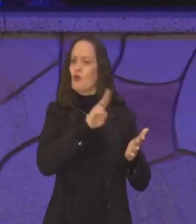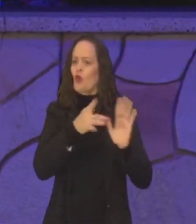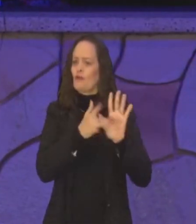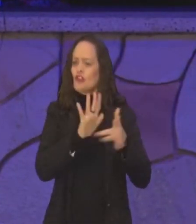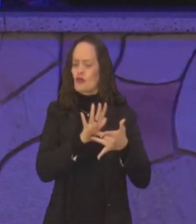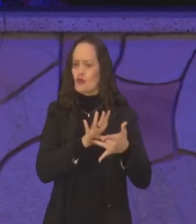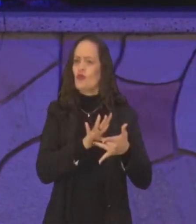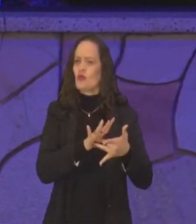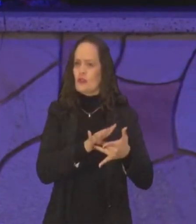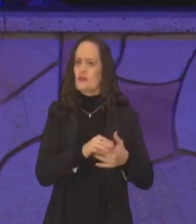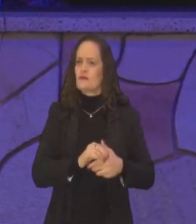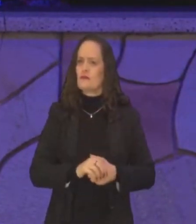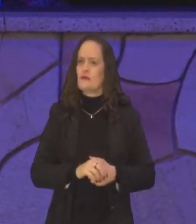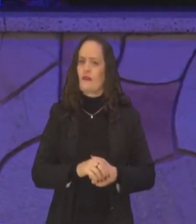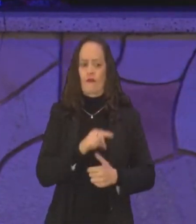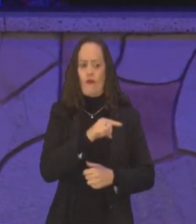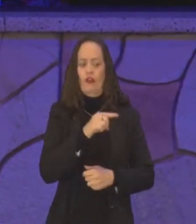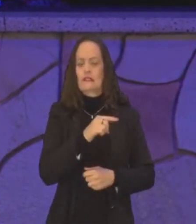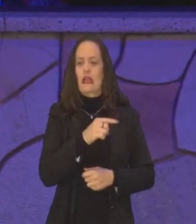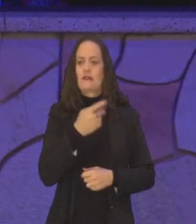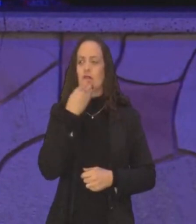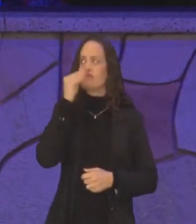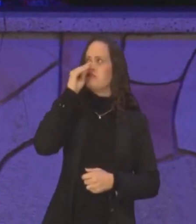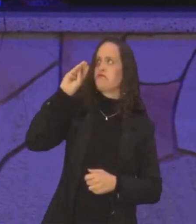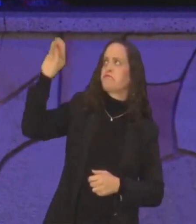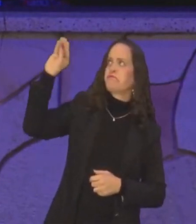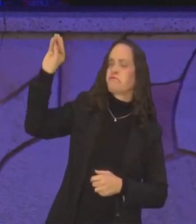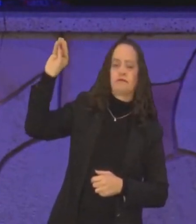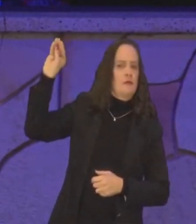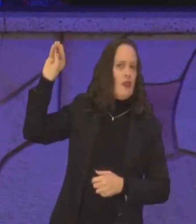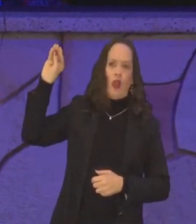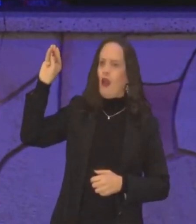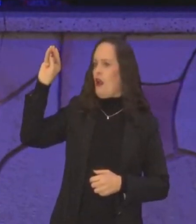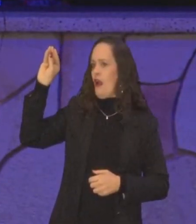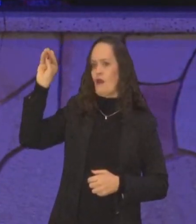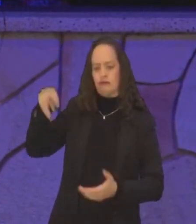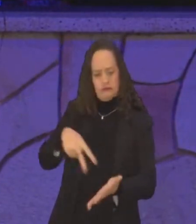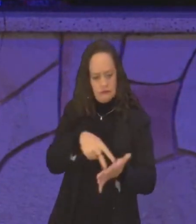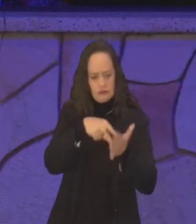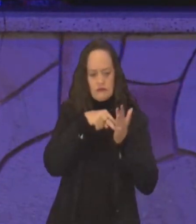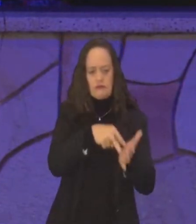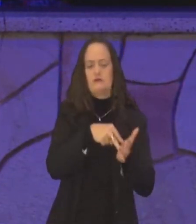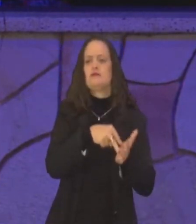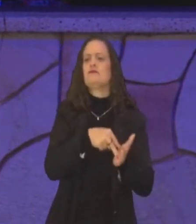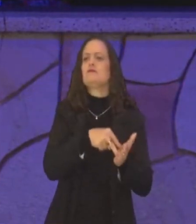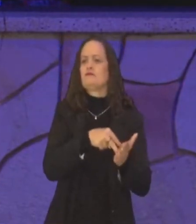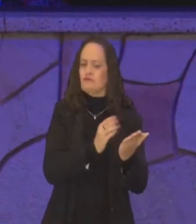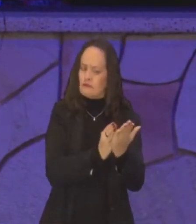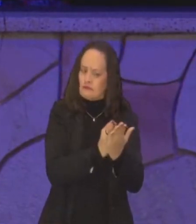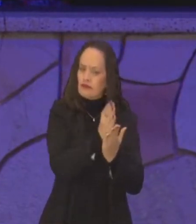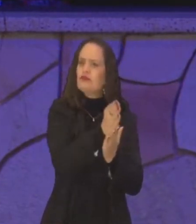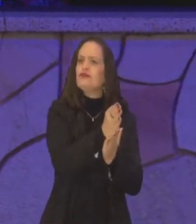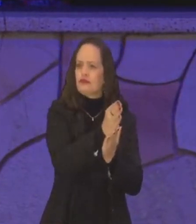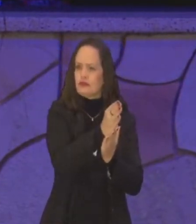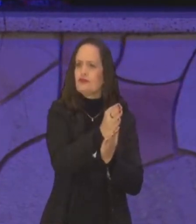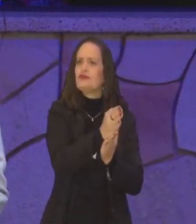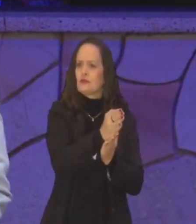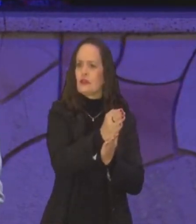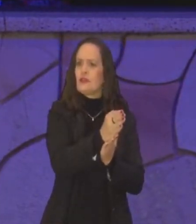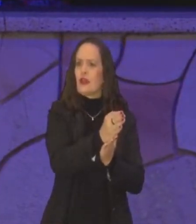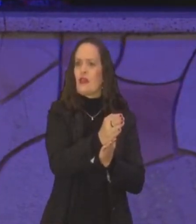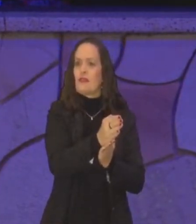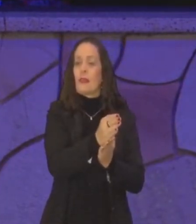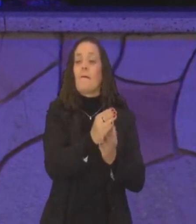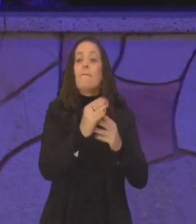Autenticidade, ela não nega o nome de Cristo, pelo contrário, ela permanece autêntica na mensagem